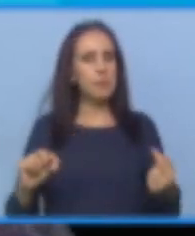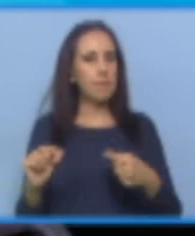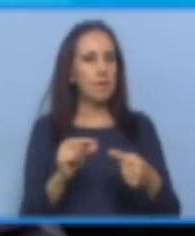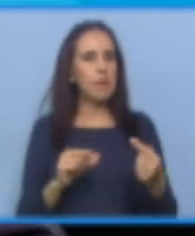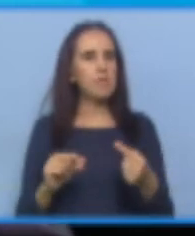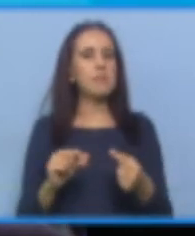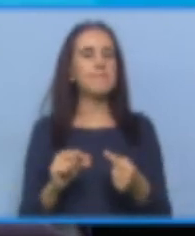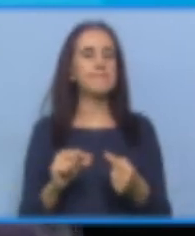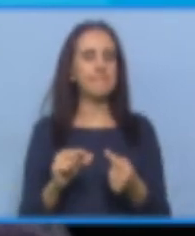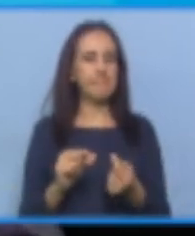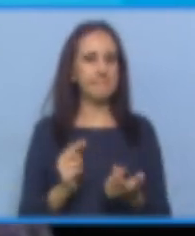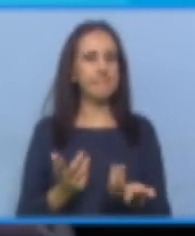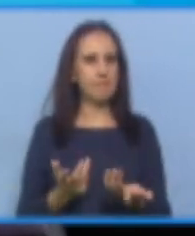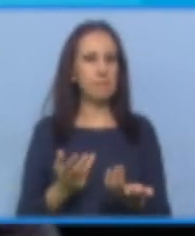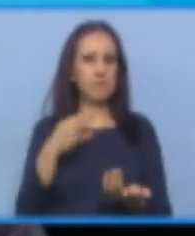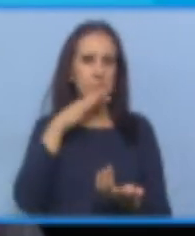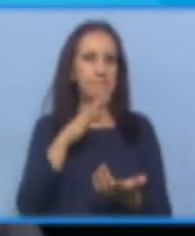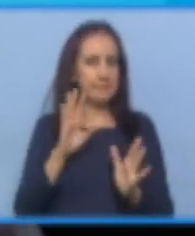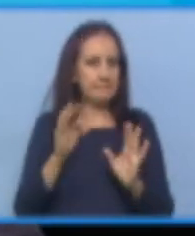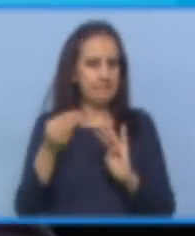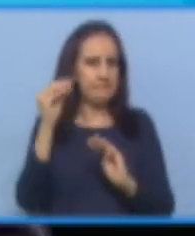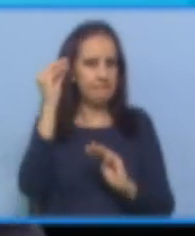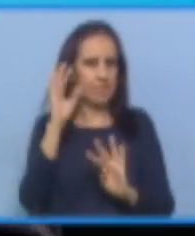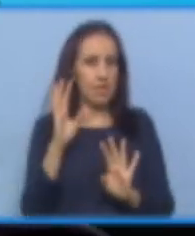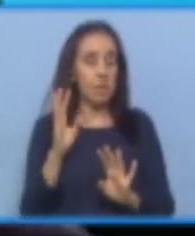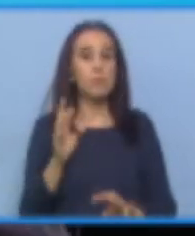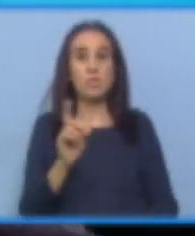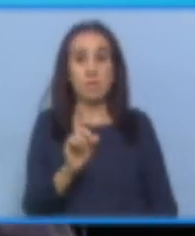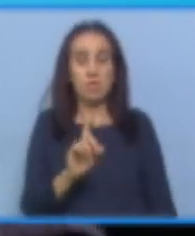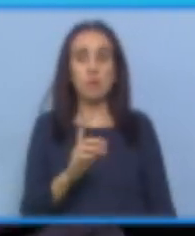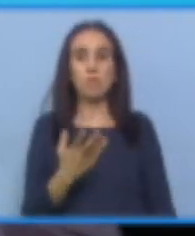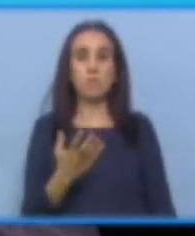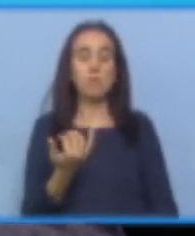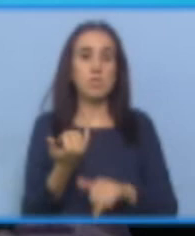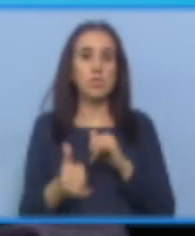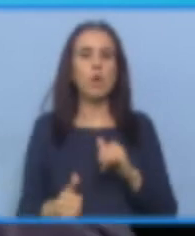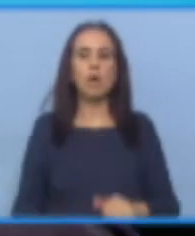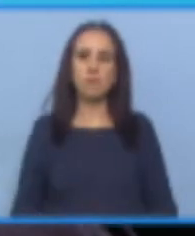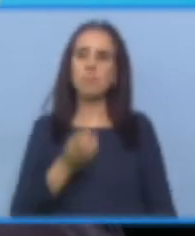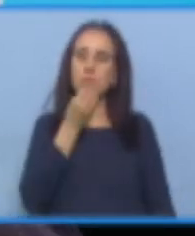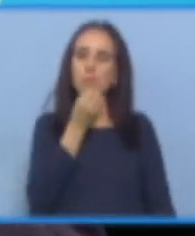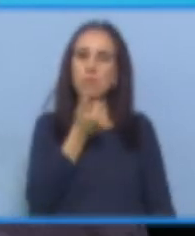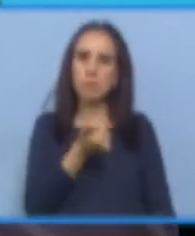debate em comunidade, por aí fora, não é? Porque senão corremos o risco de dizer foi muito bem,